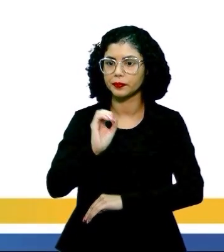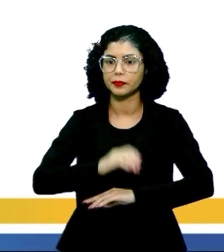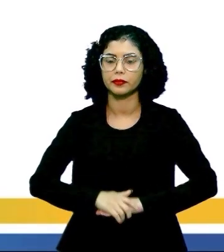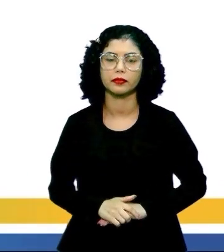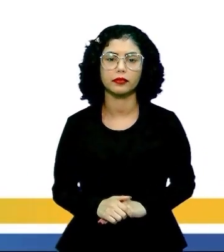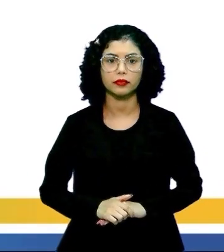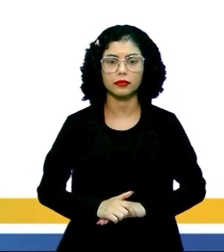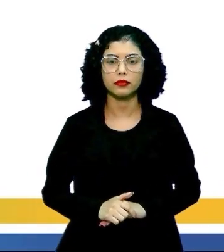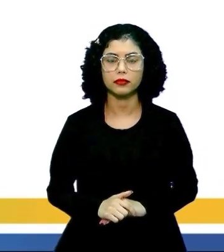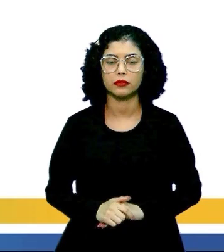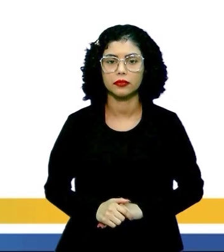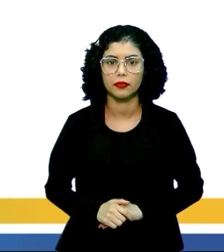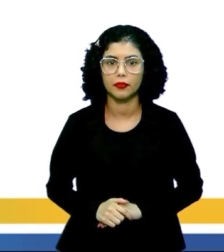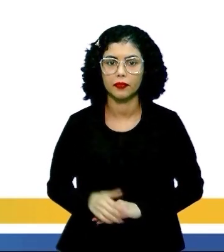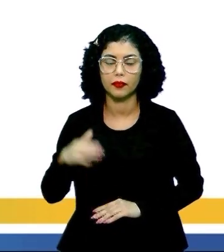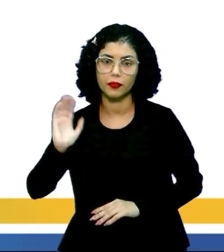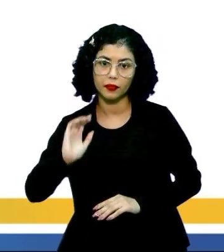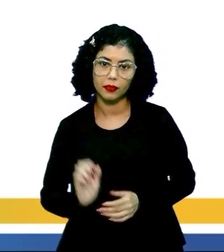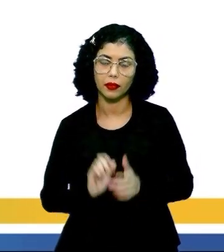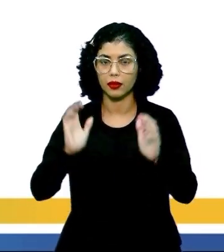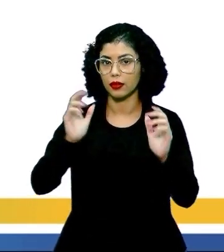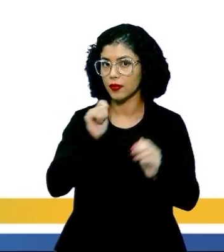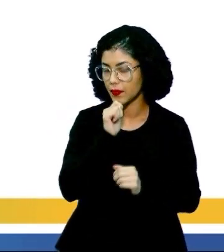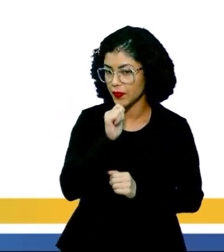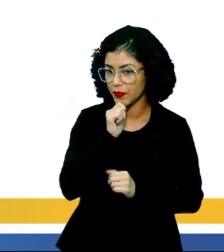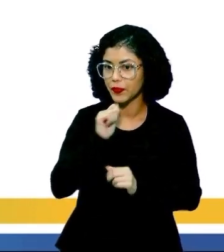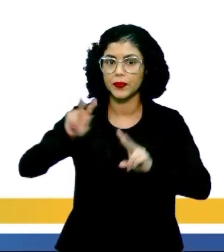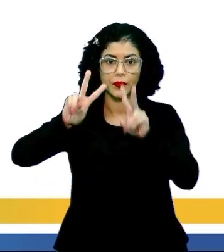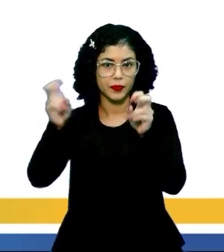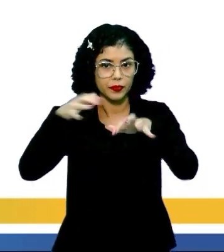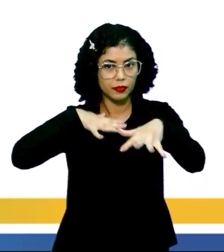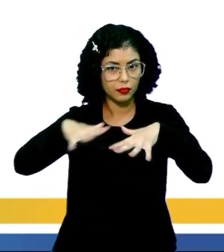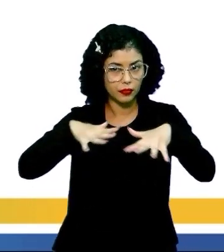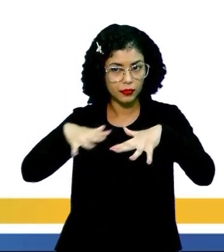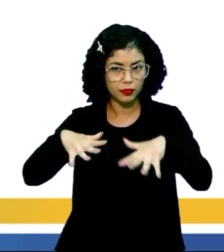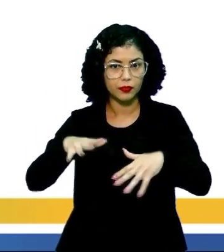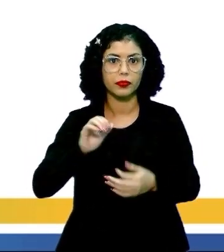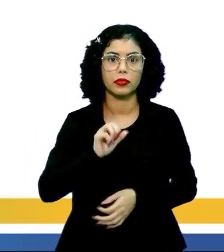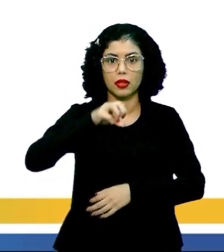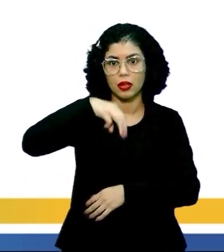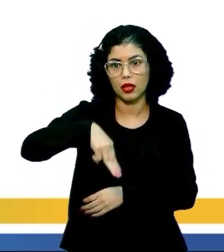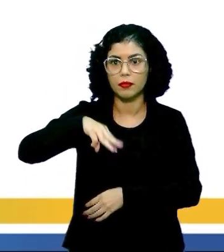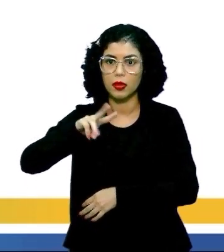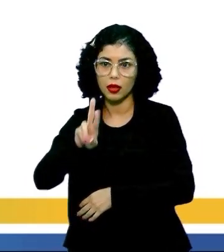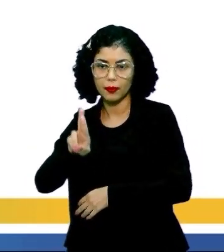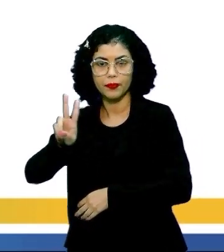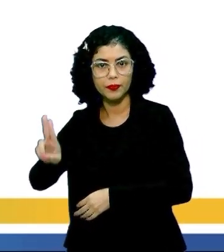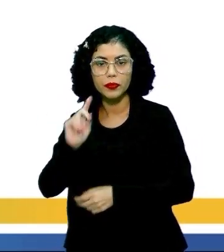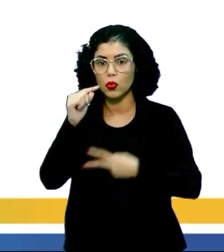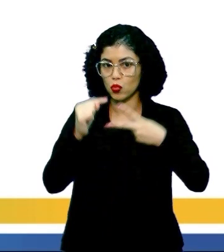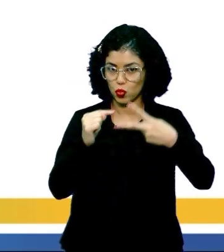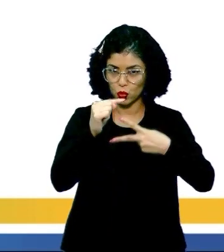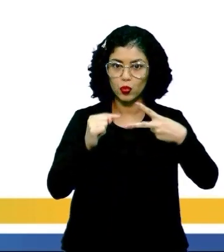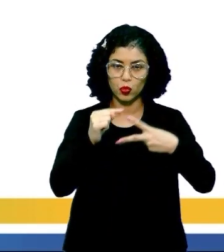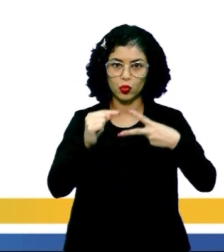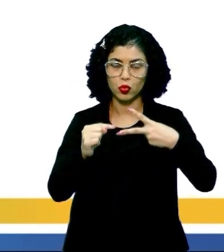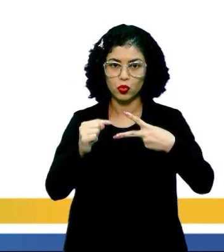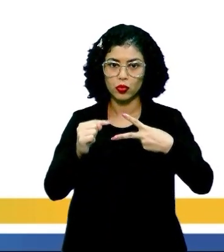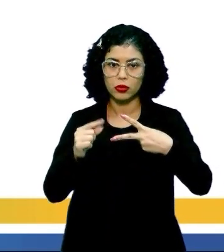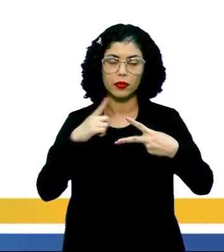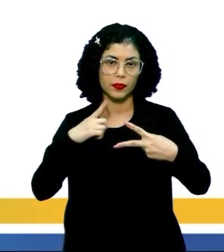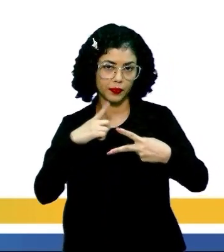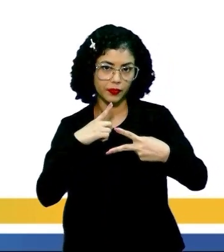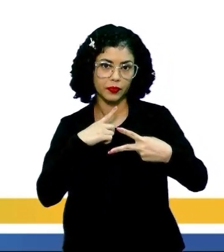zero ah ao tratarmos a respeito de movimento retilíneo uniforme Existe dois tipos de movimento que se